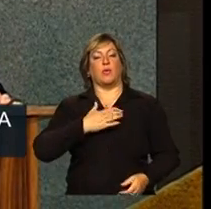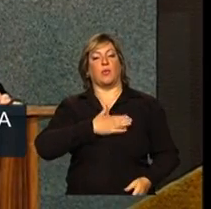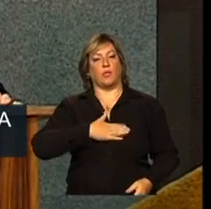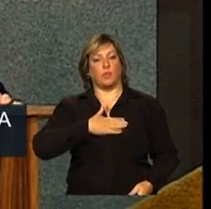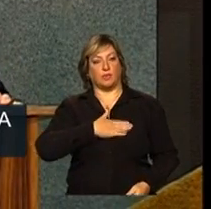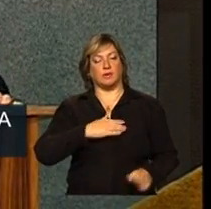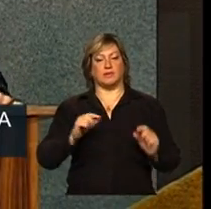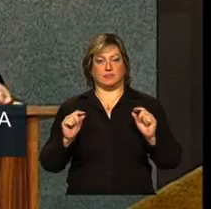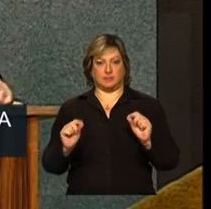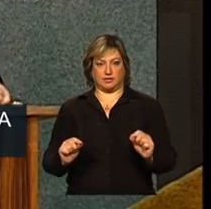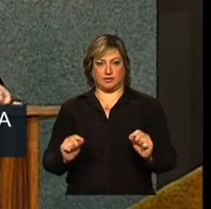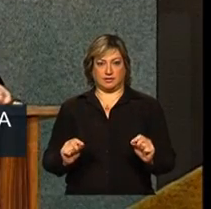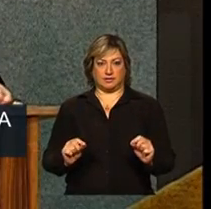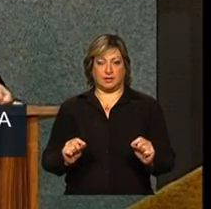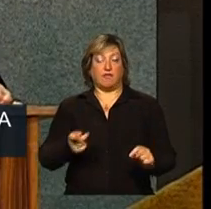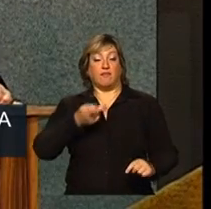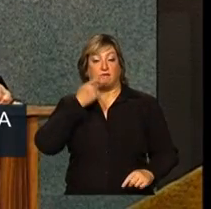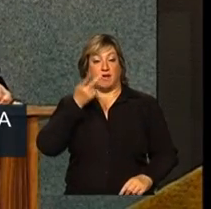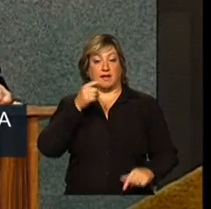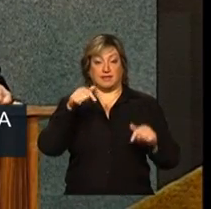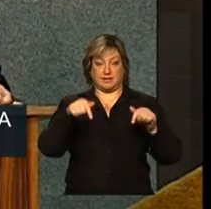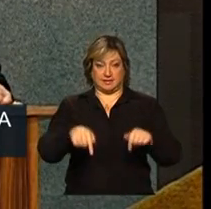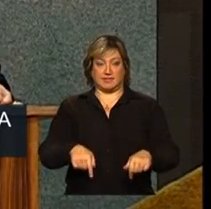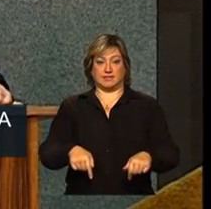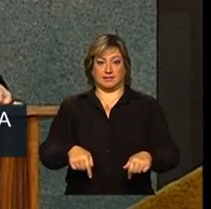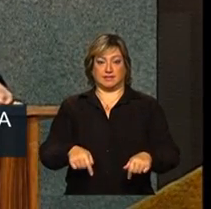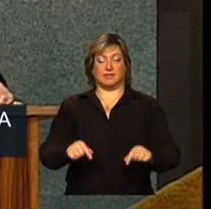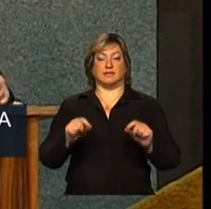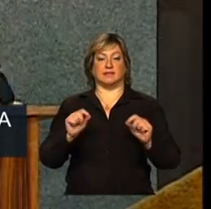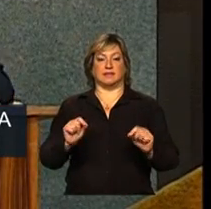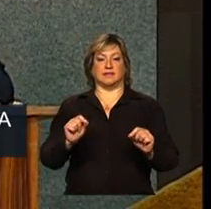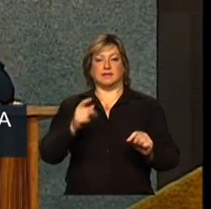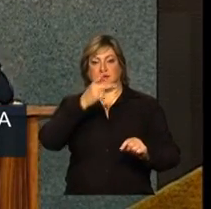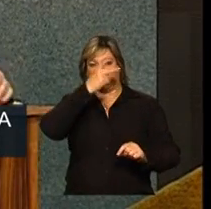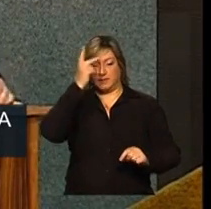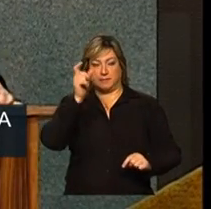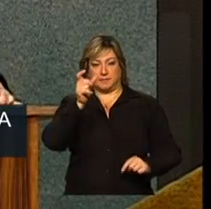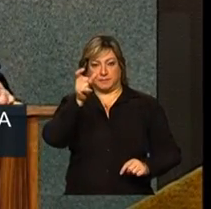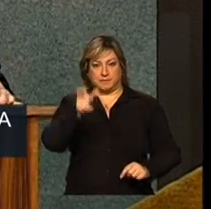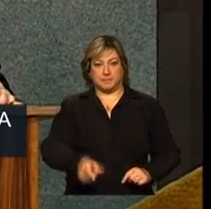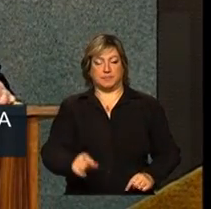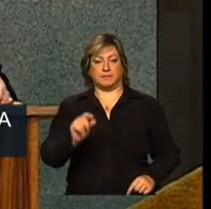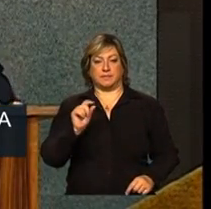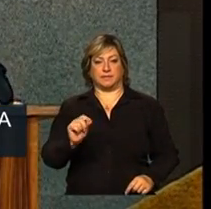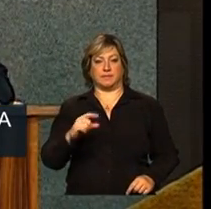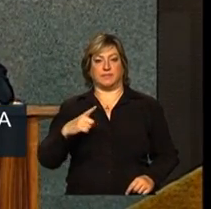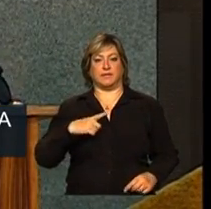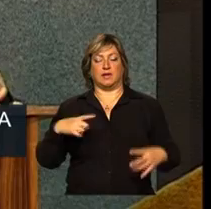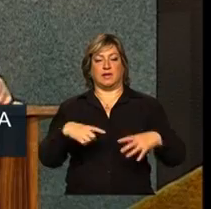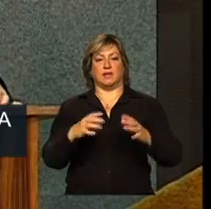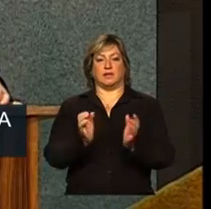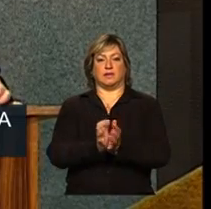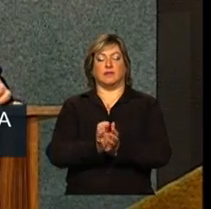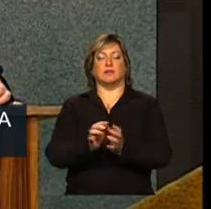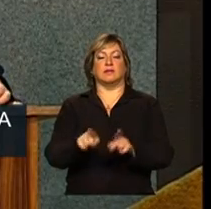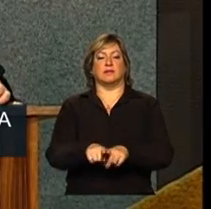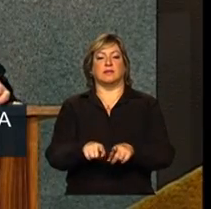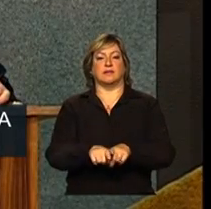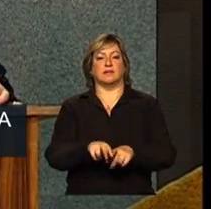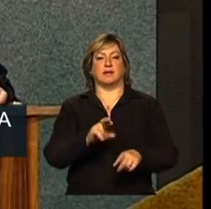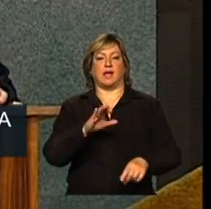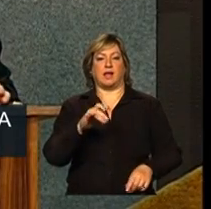de citar aqui, na pessoa do Ricardo Paes e Barros e do Renato